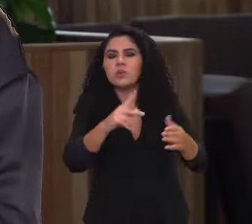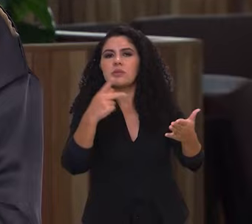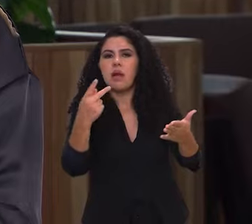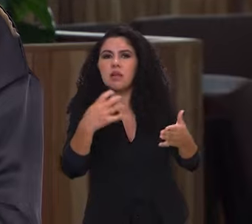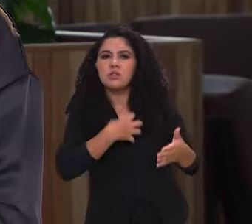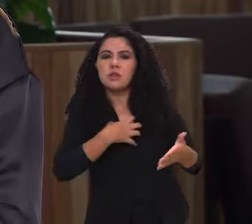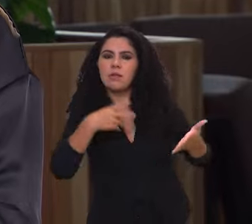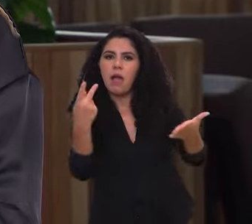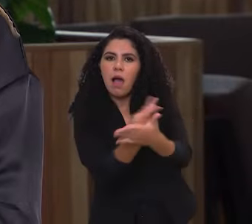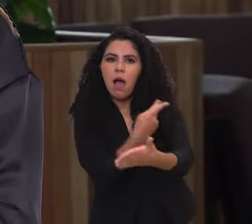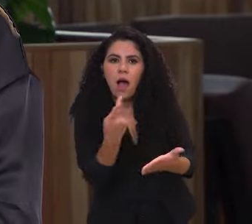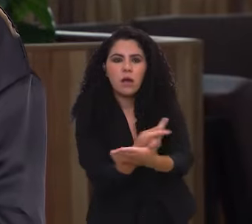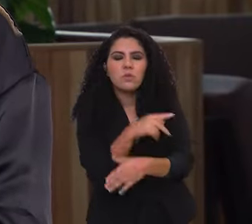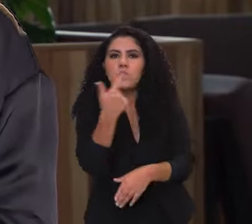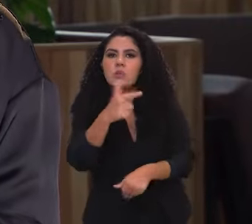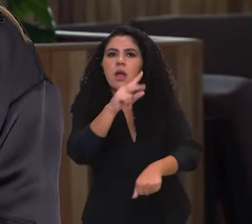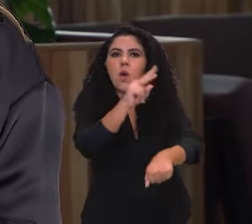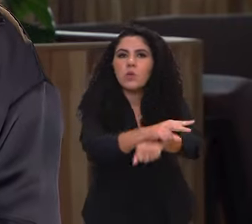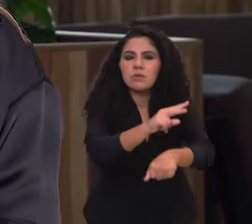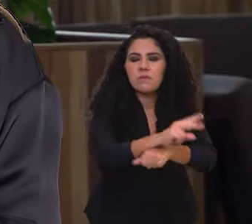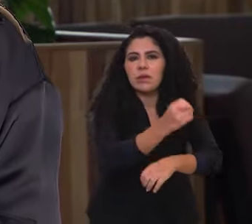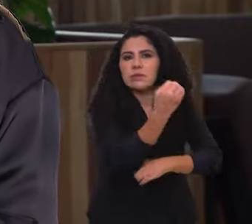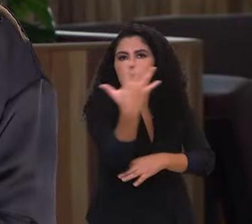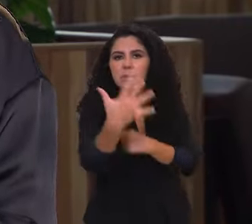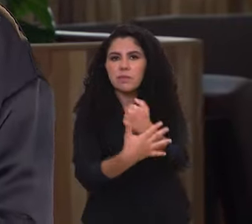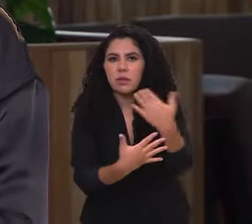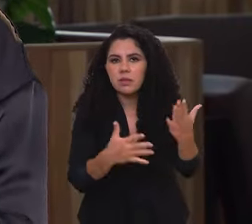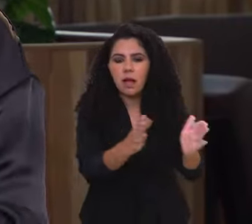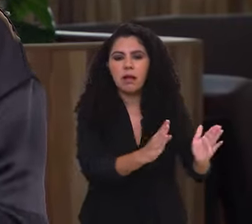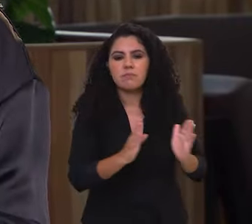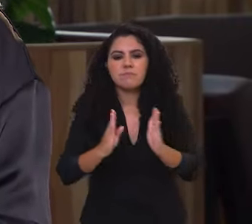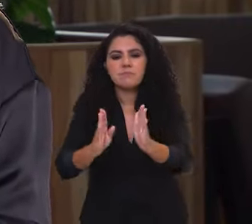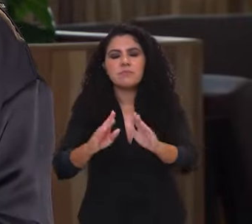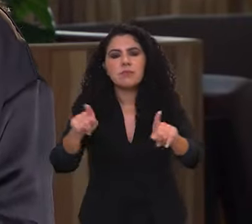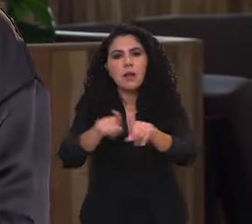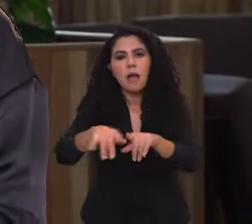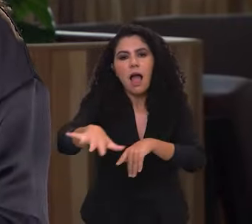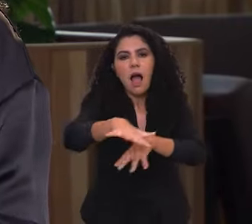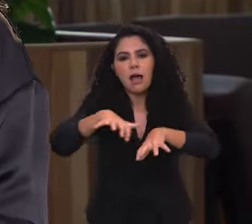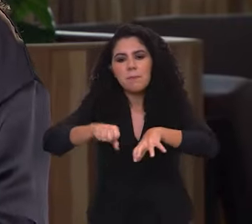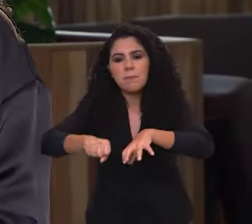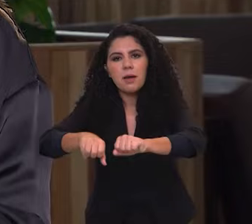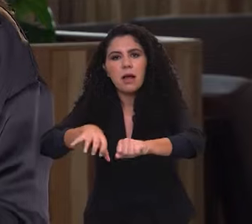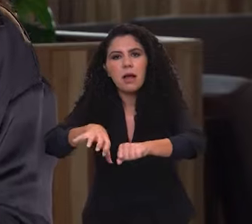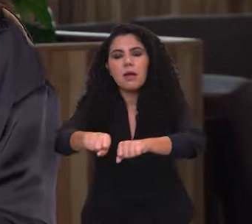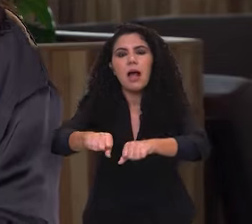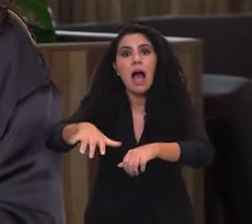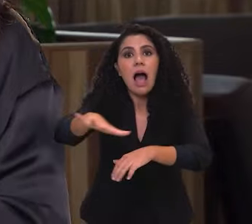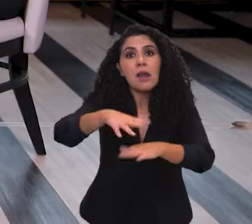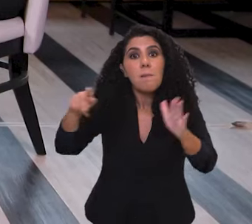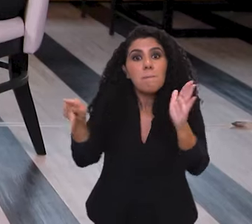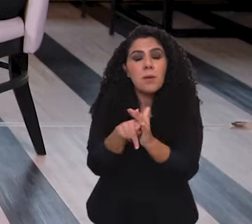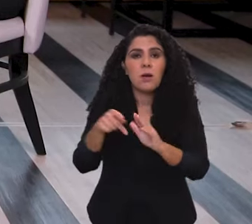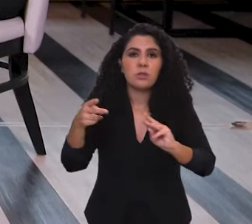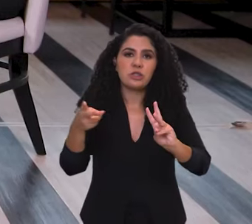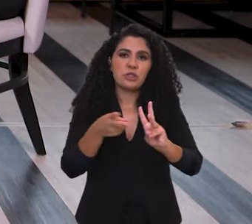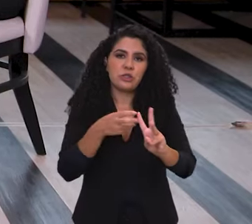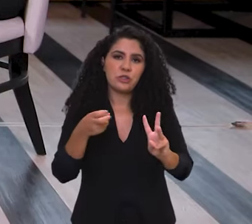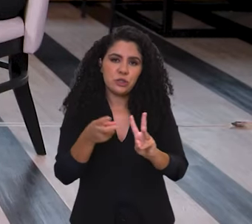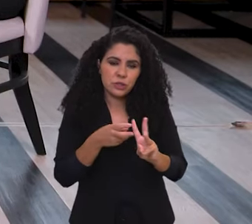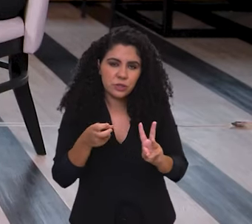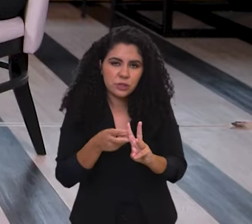a conservação ambiental, seja, muitas vezes, áreas demarcadas indígenas, muitas vezes que essas